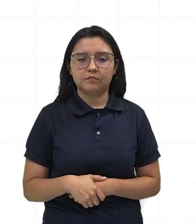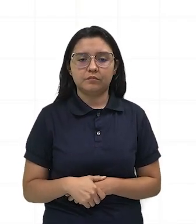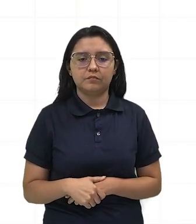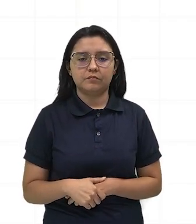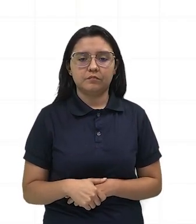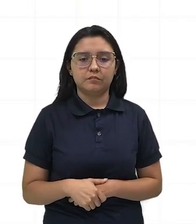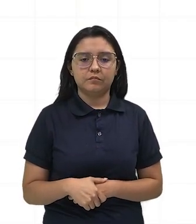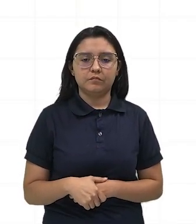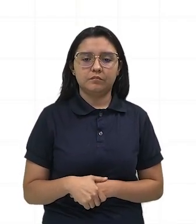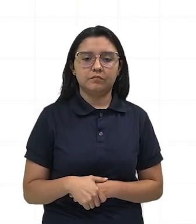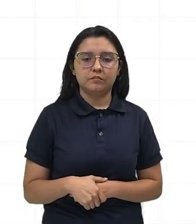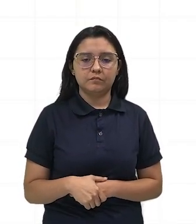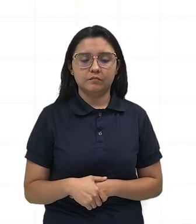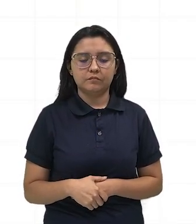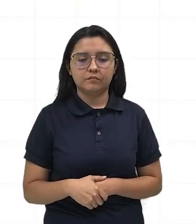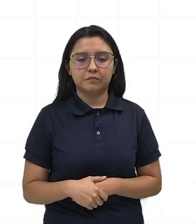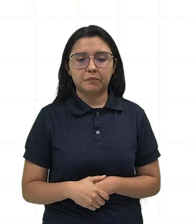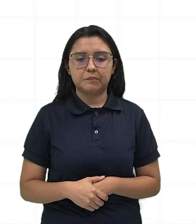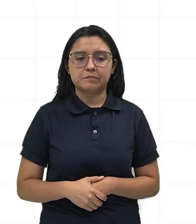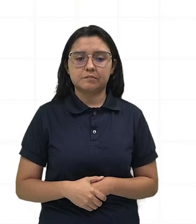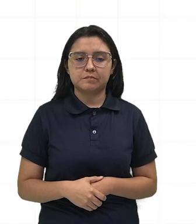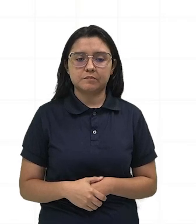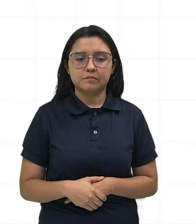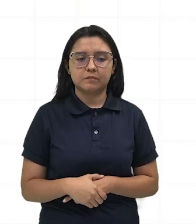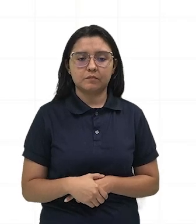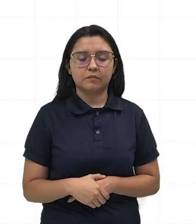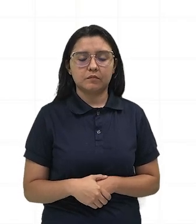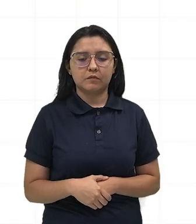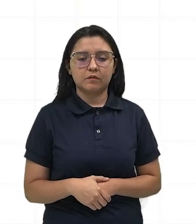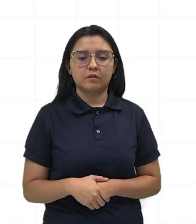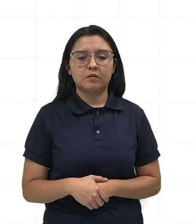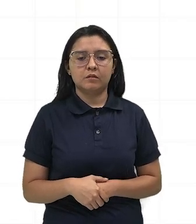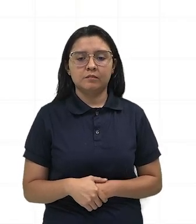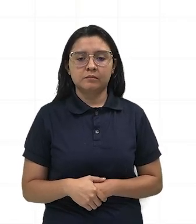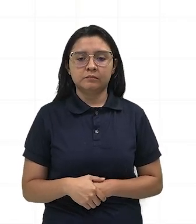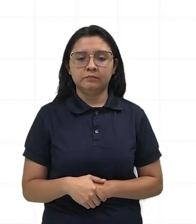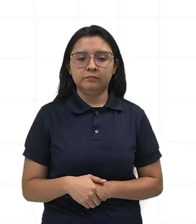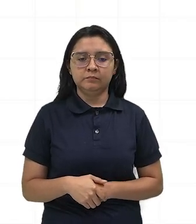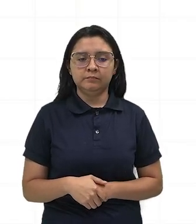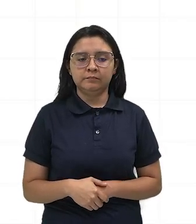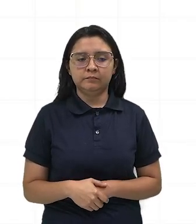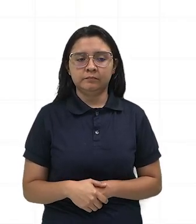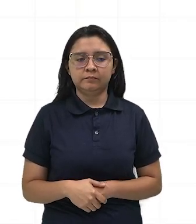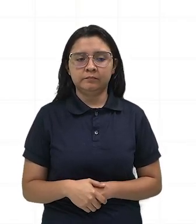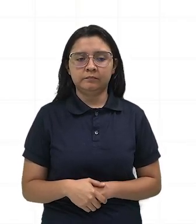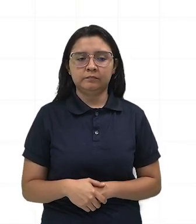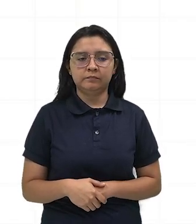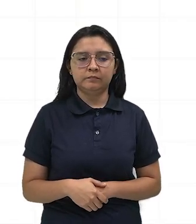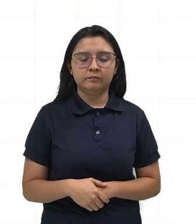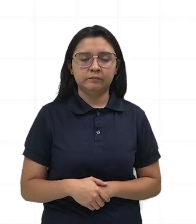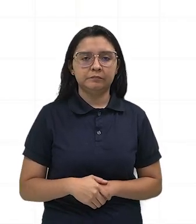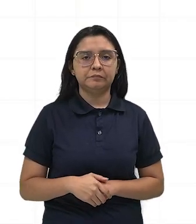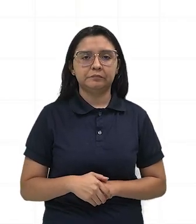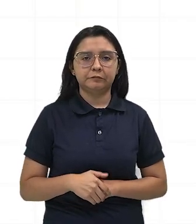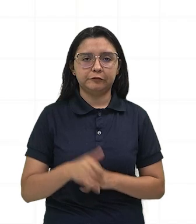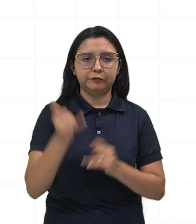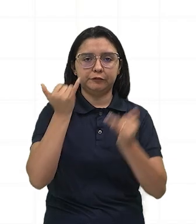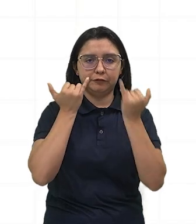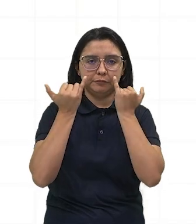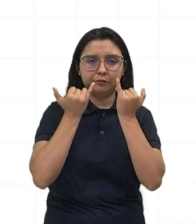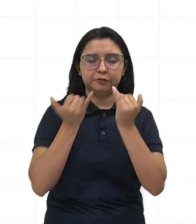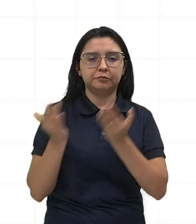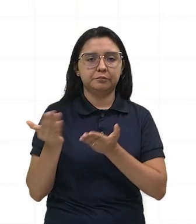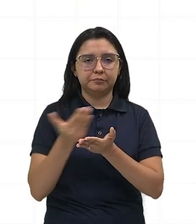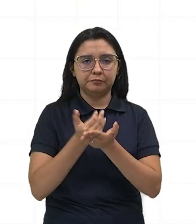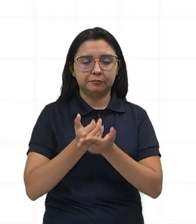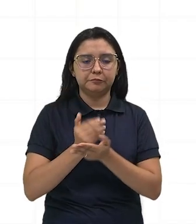Ok? Muito bem. Veja aí que já estamos, né, com essa coleta de dados aqui,